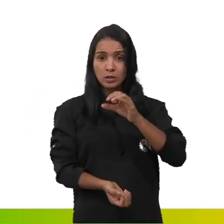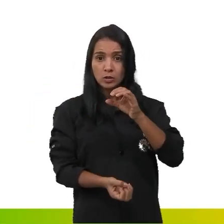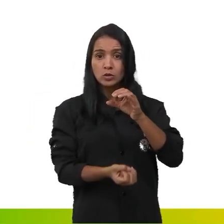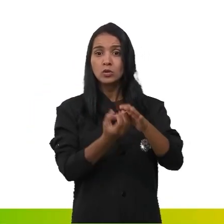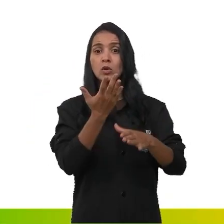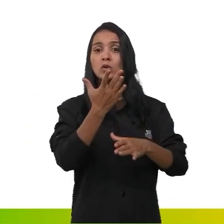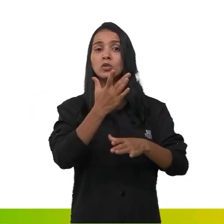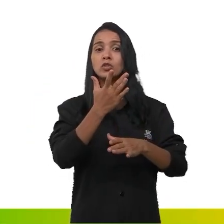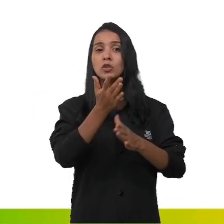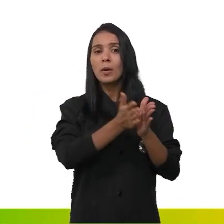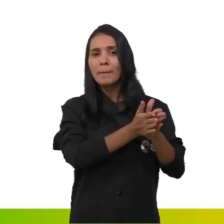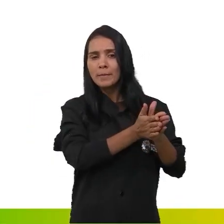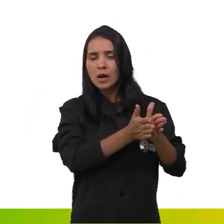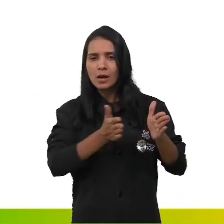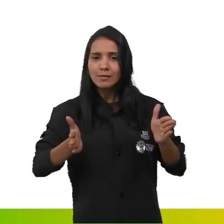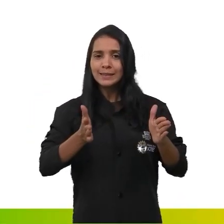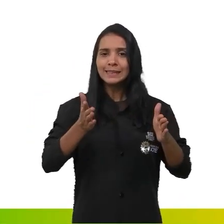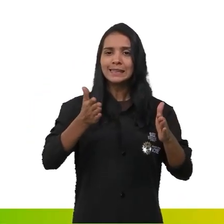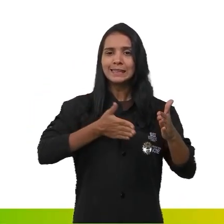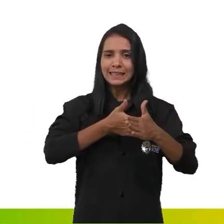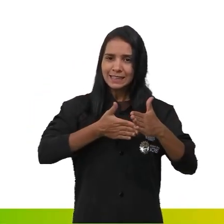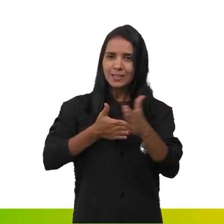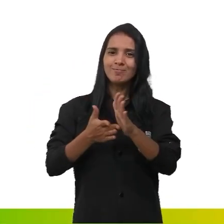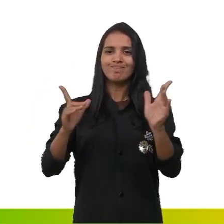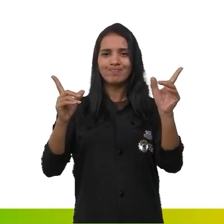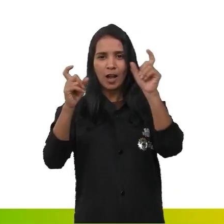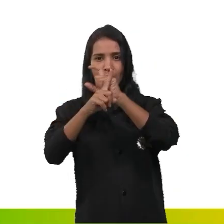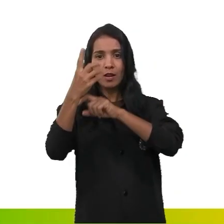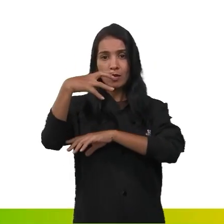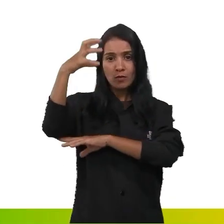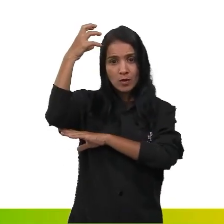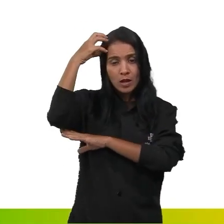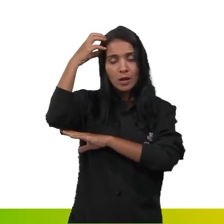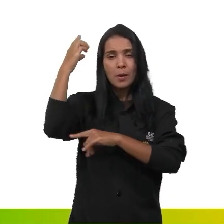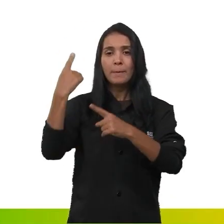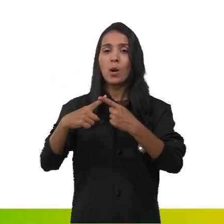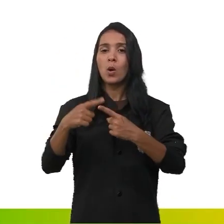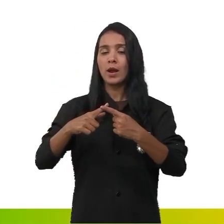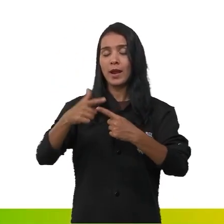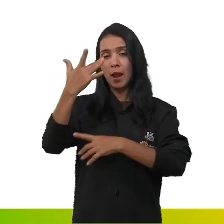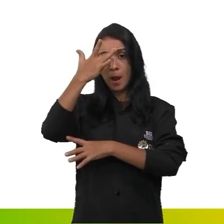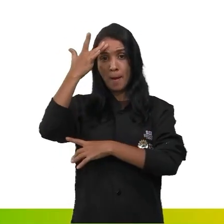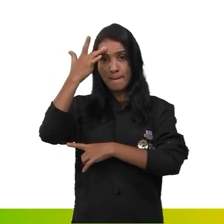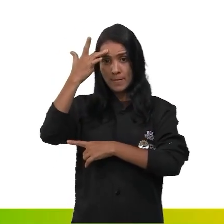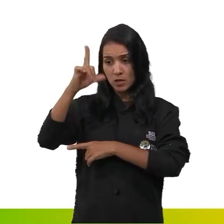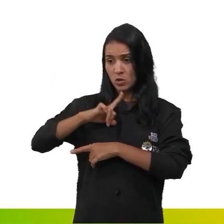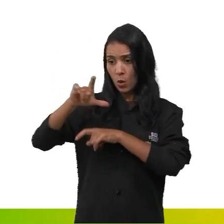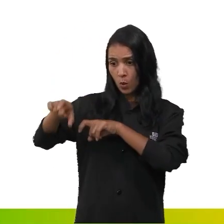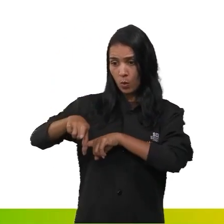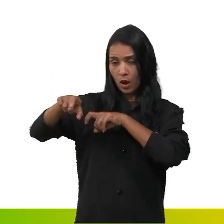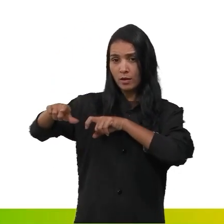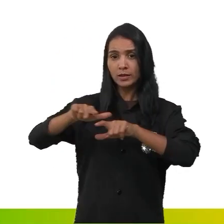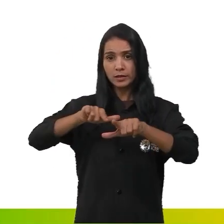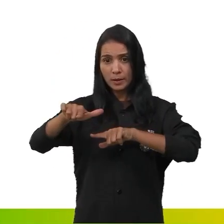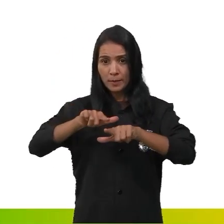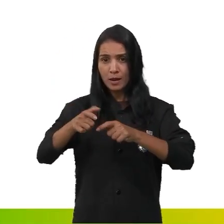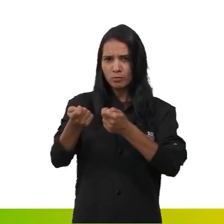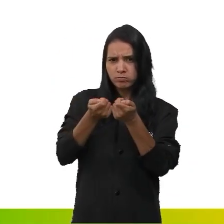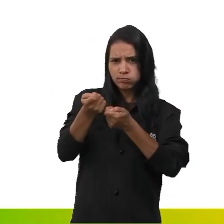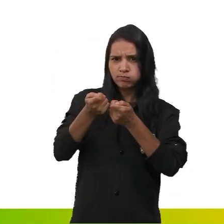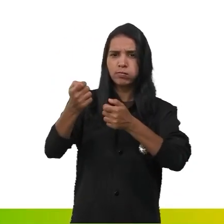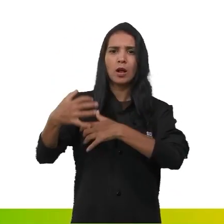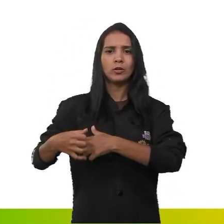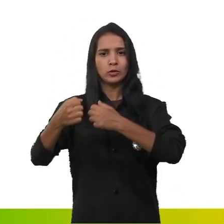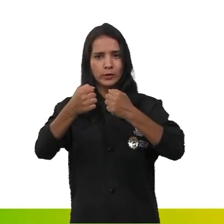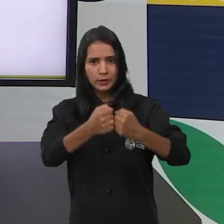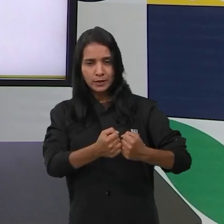crise da dominação oligárquica, onde a burguesia e os produtores agrícolas controlavam o poder. Então,